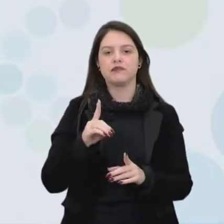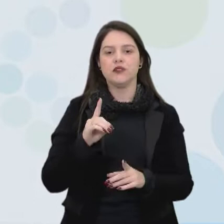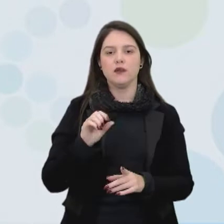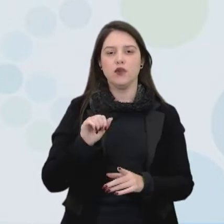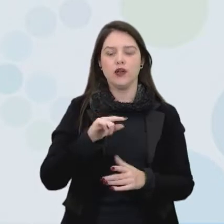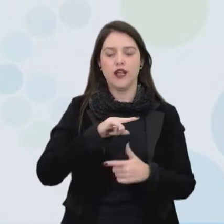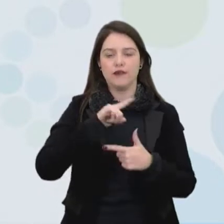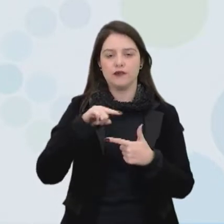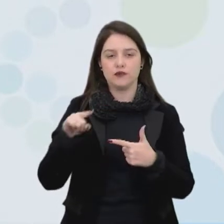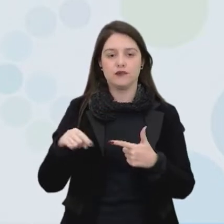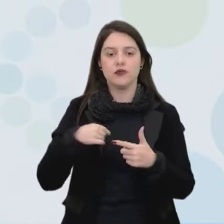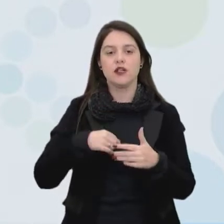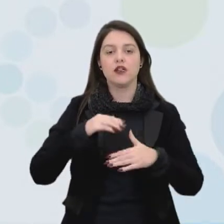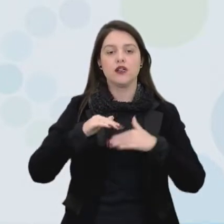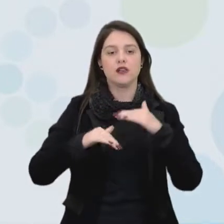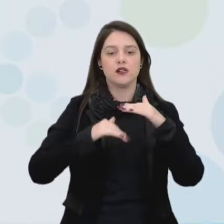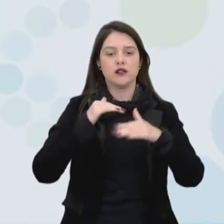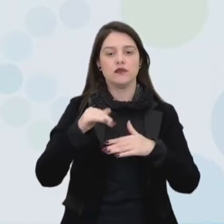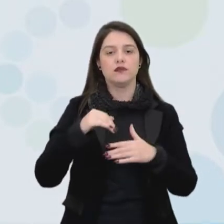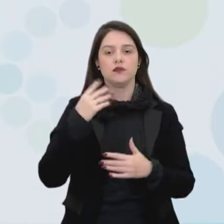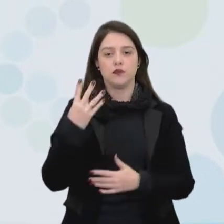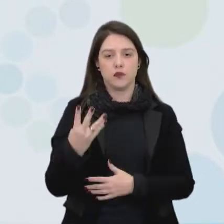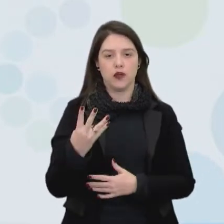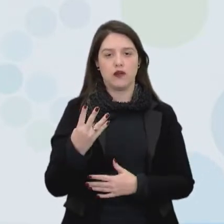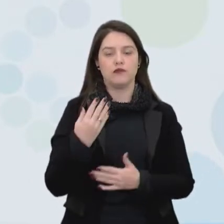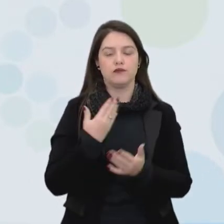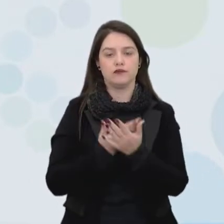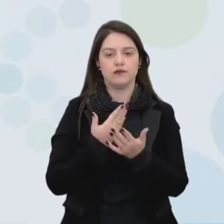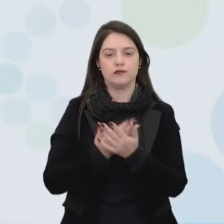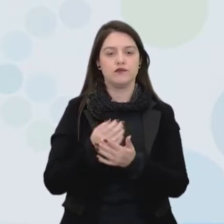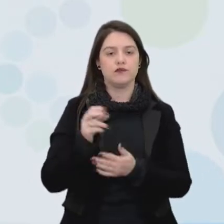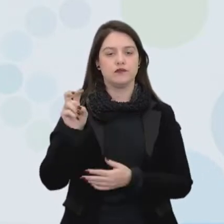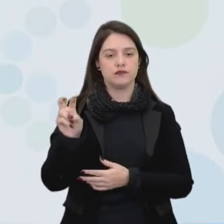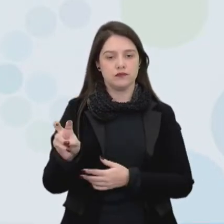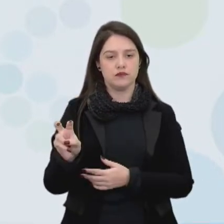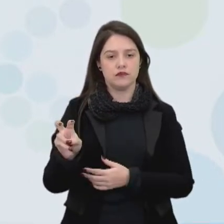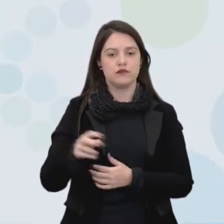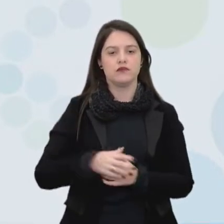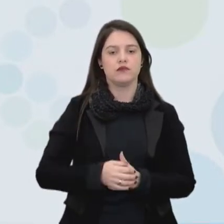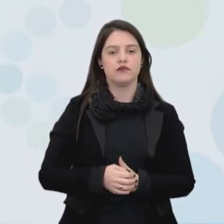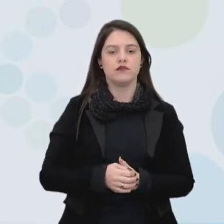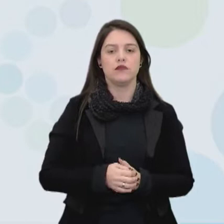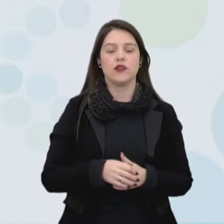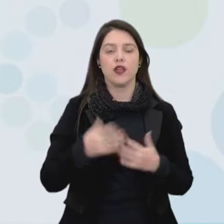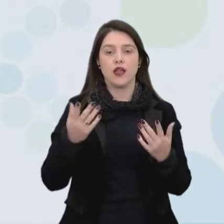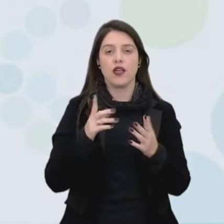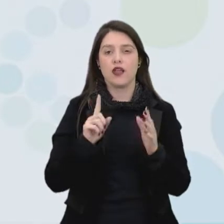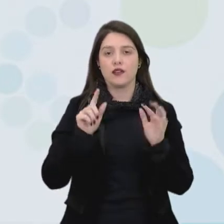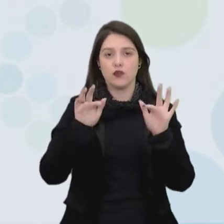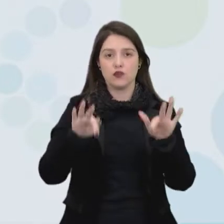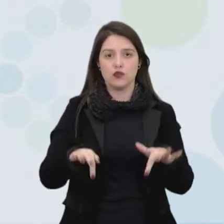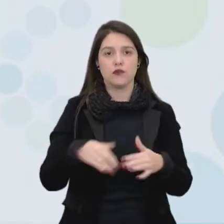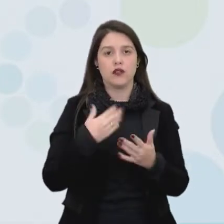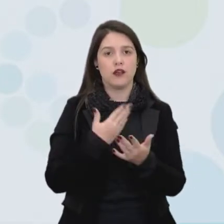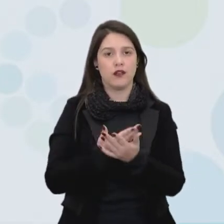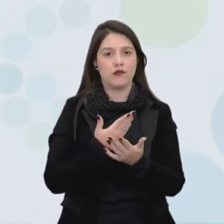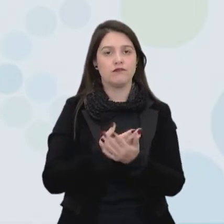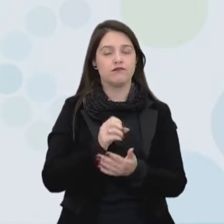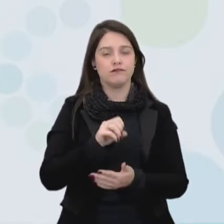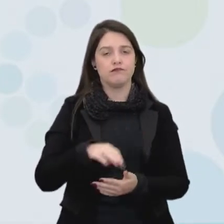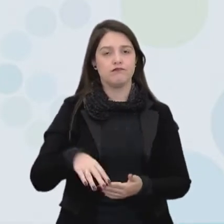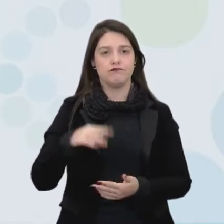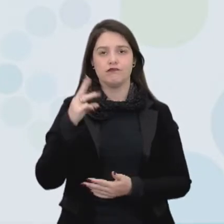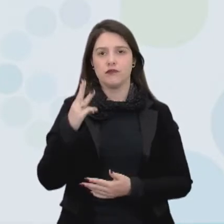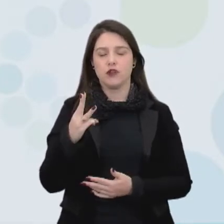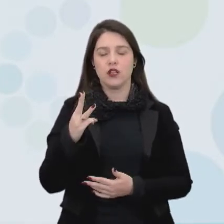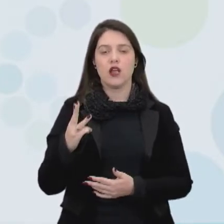aí o desenvolvimento 4 e a aula 5. Né, essa vai ser a última aula da atividade 3. Lembrando aí que o